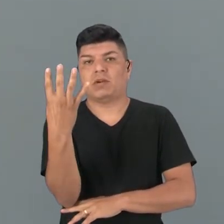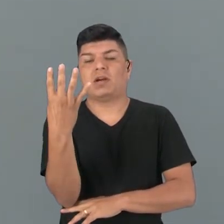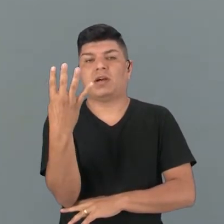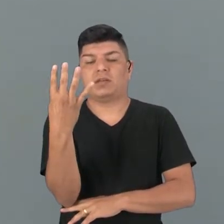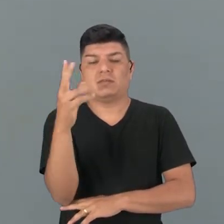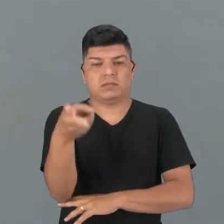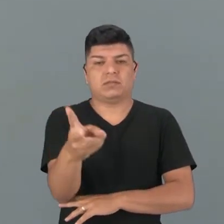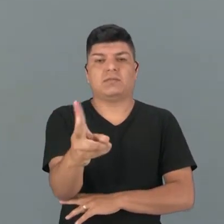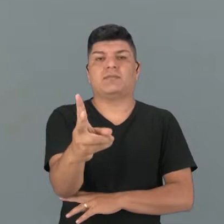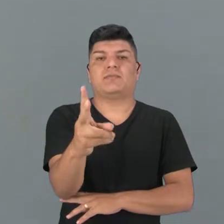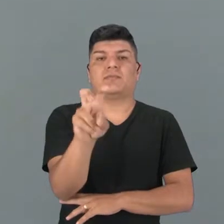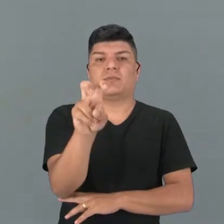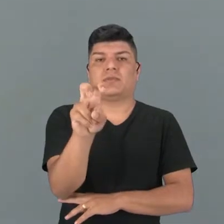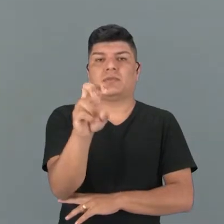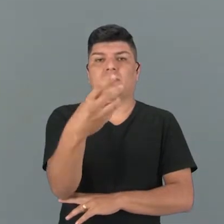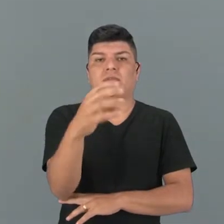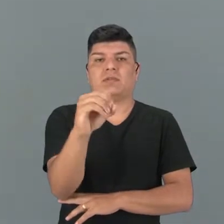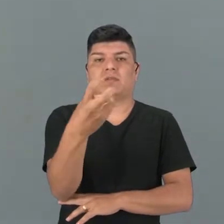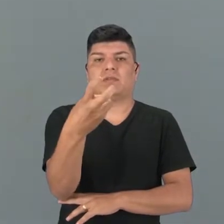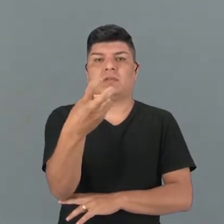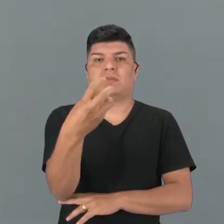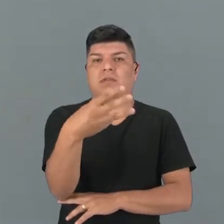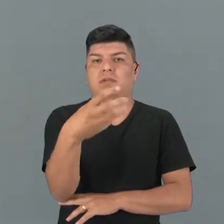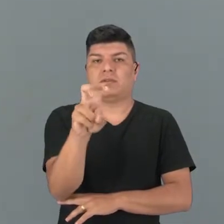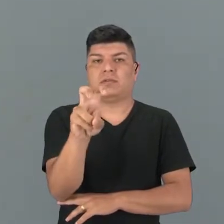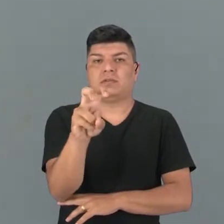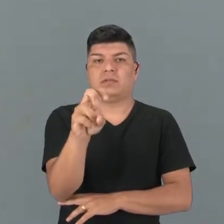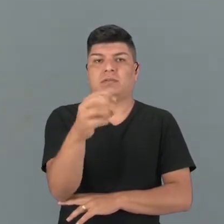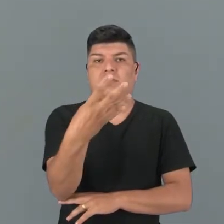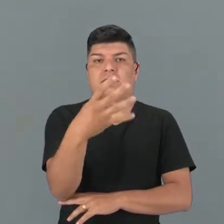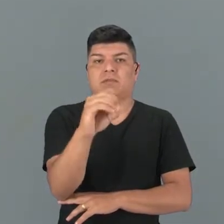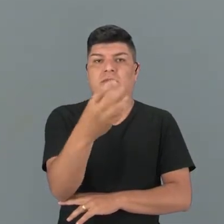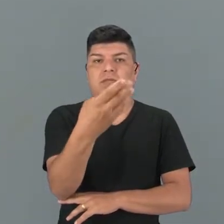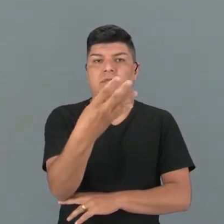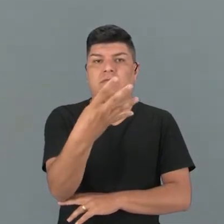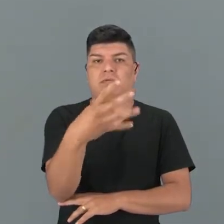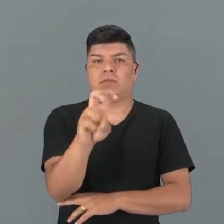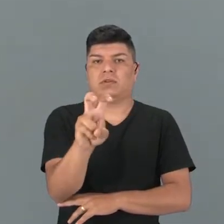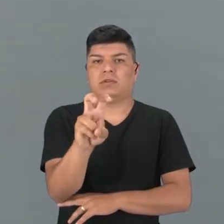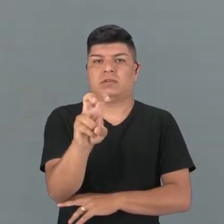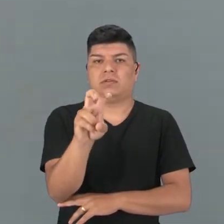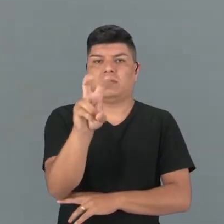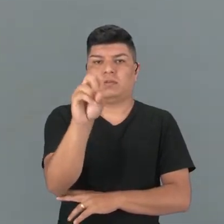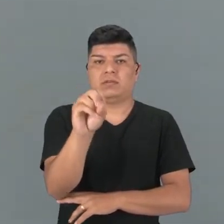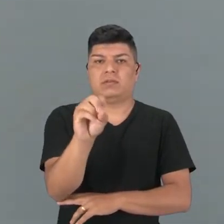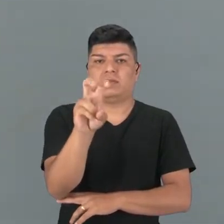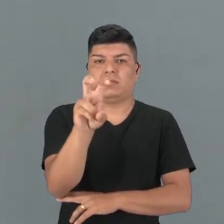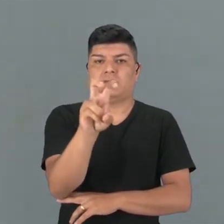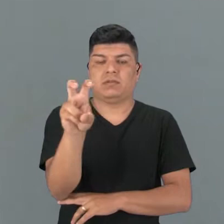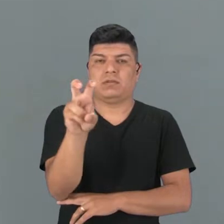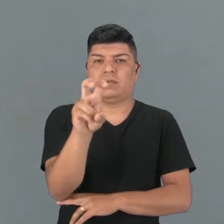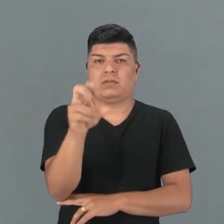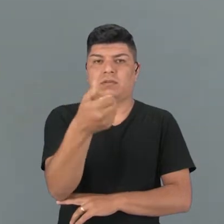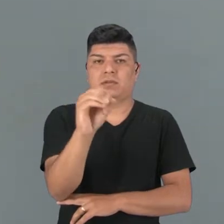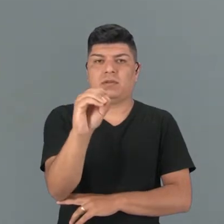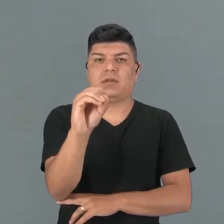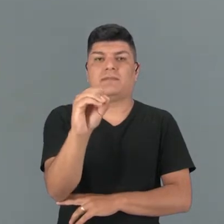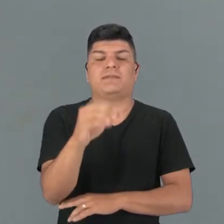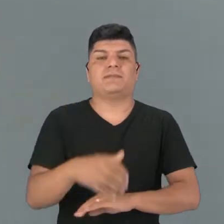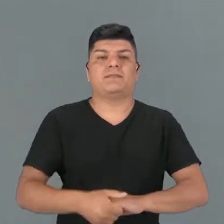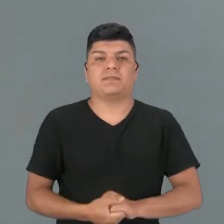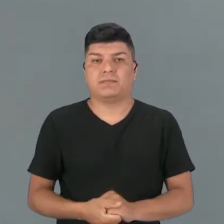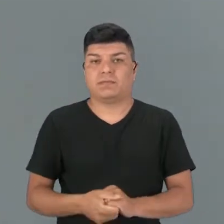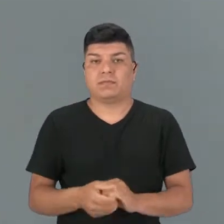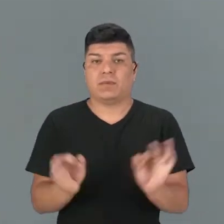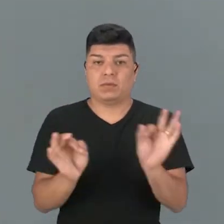assim por diante. 25, 30, 35, 40, 45, 50, 55, 60. Ele